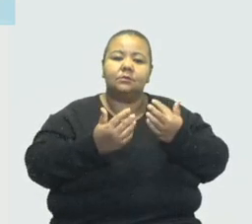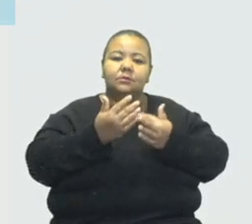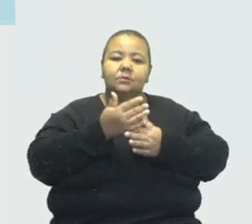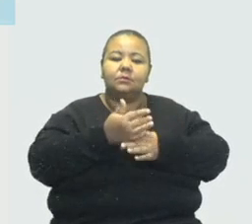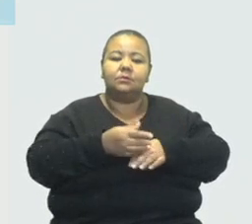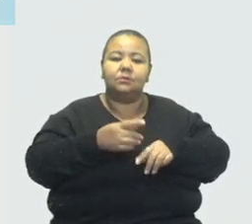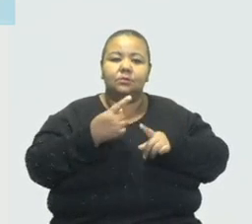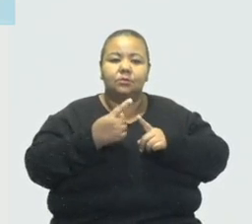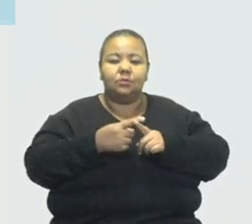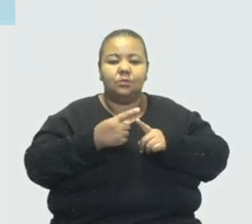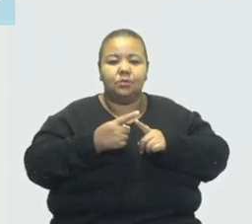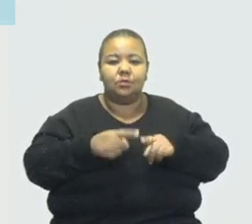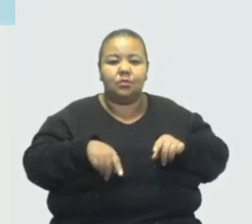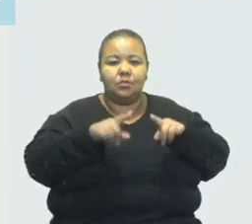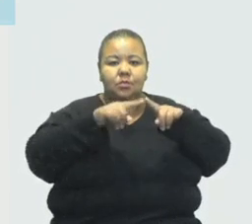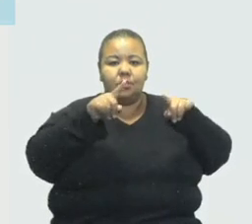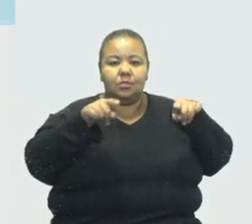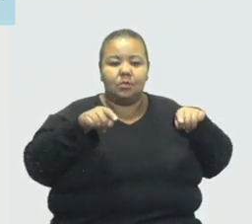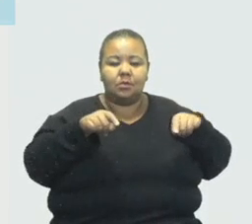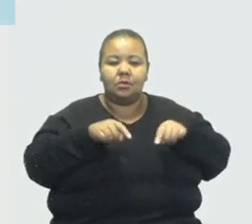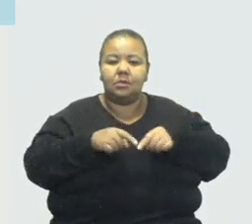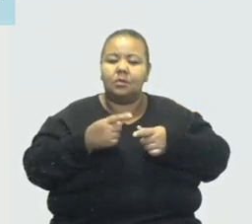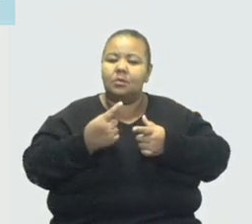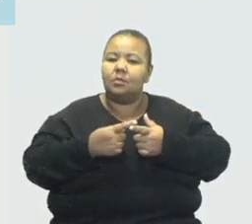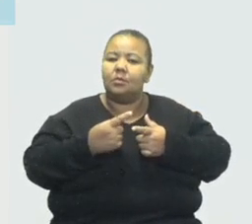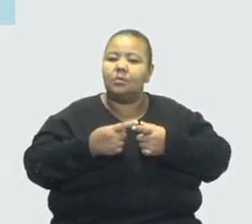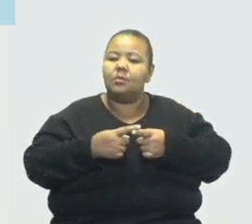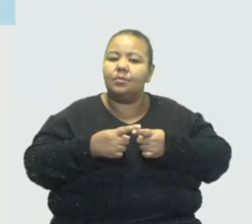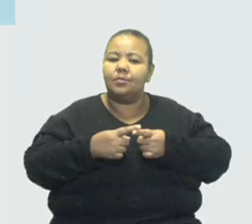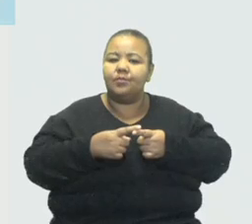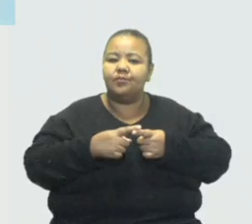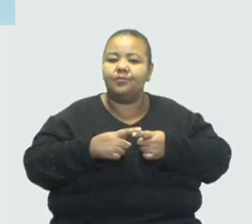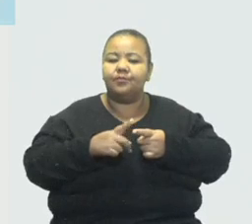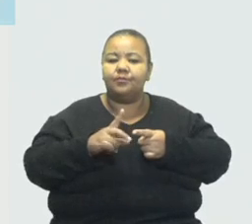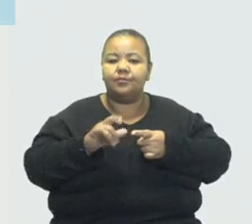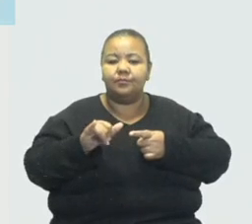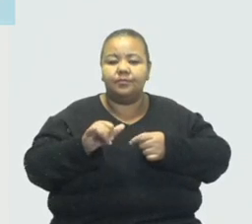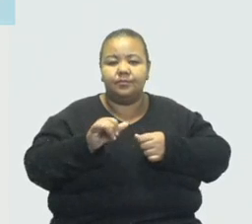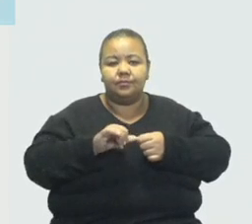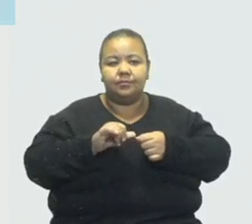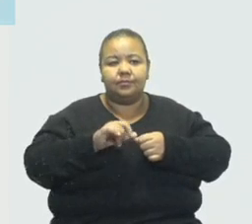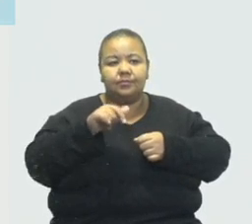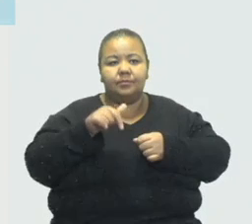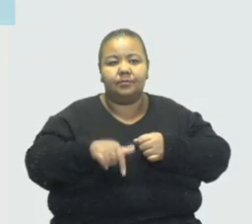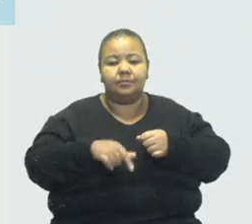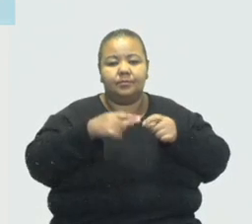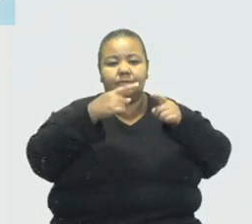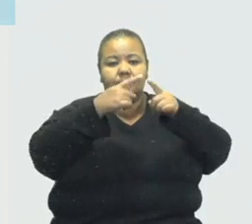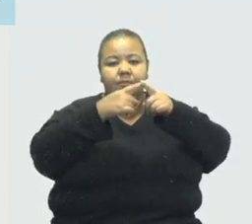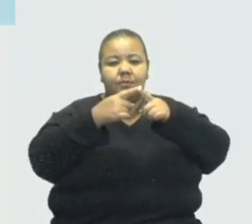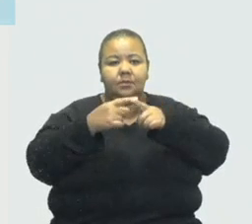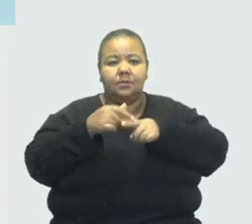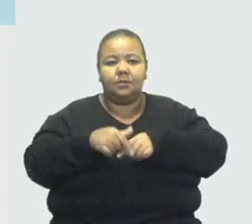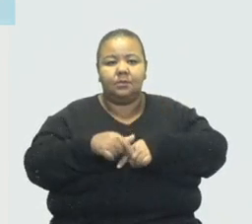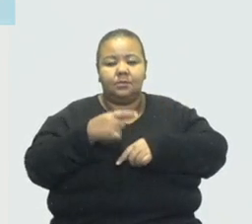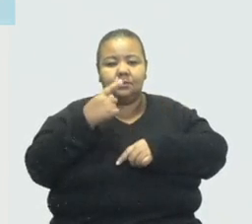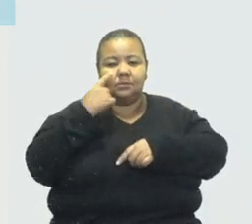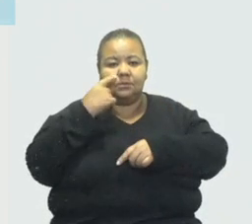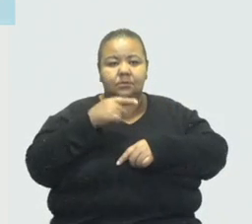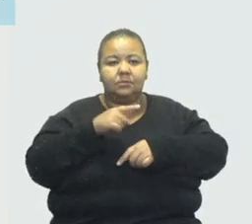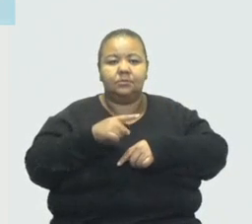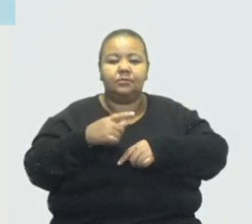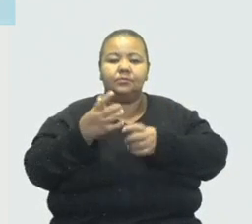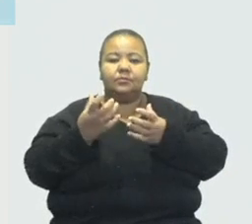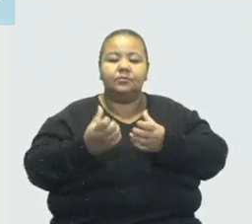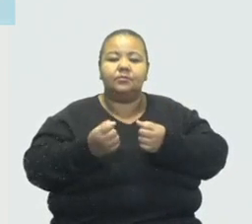um produto de matrizes. Por que um produto de matrizes? Porque se a gente efetuar aqui a nossa multiplicação, veja,